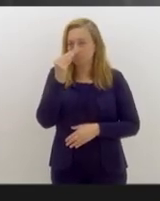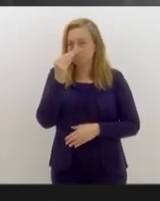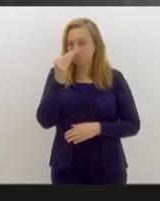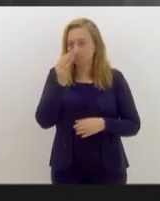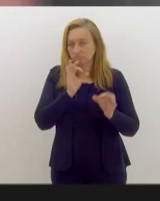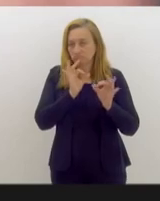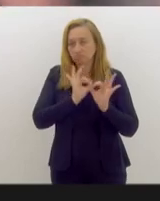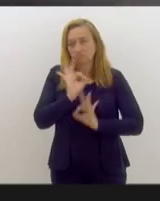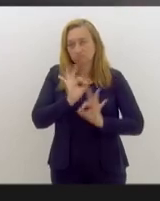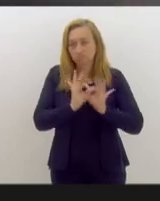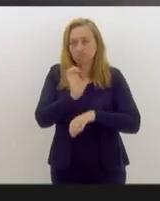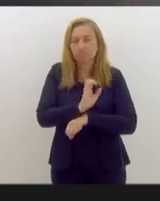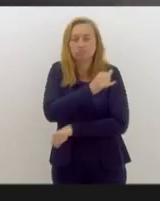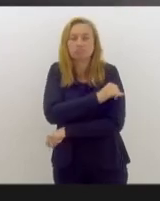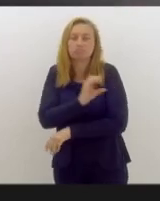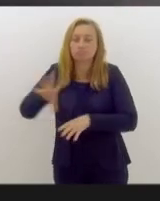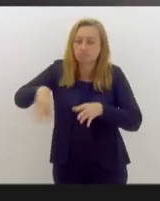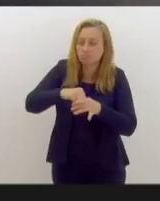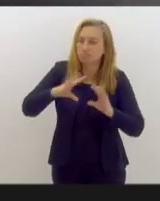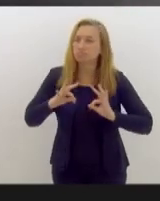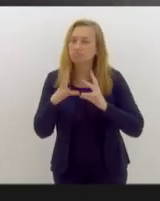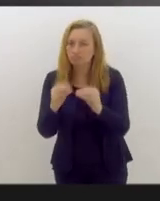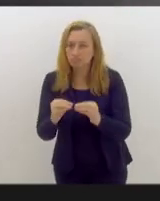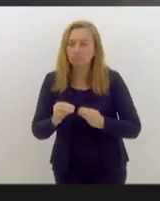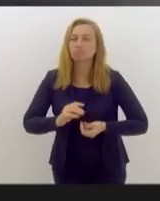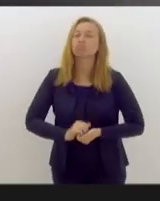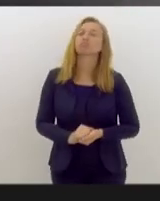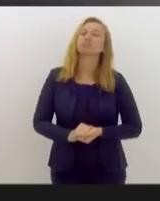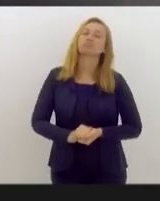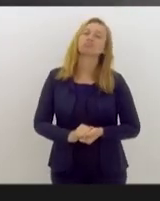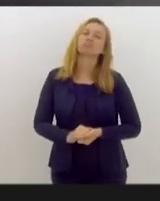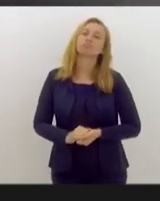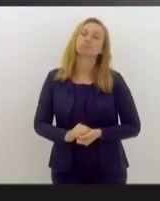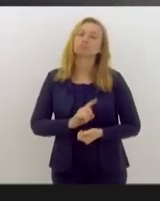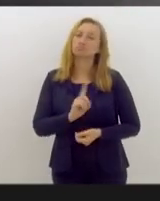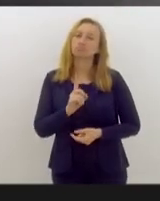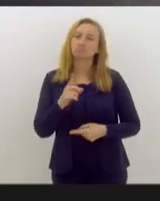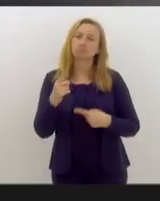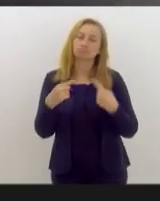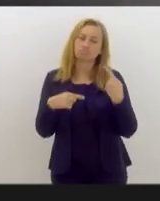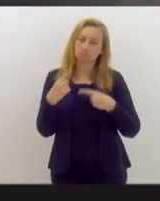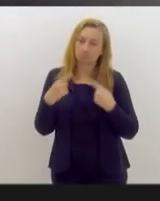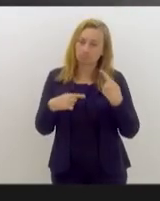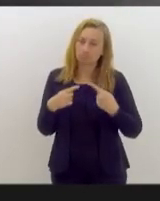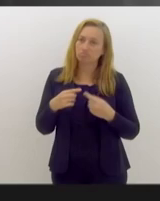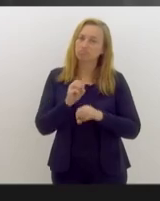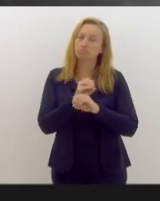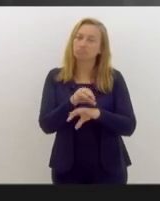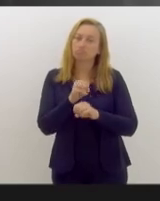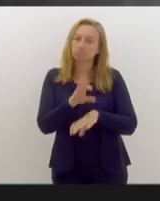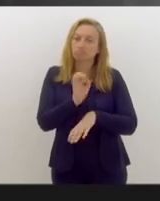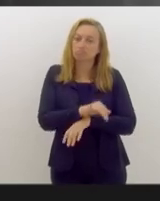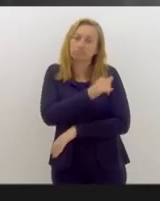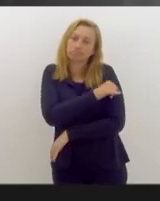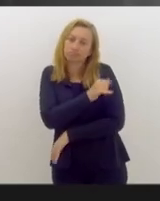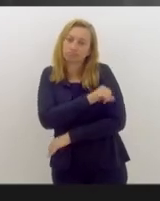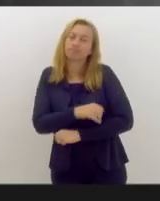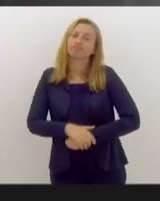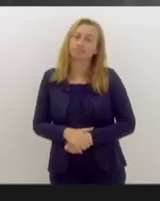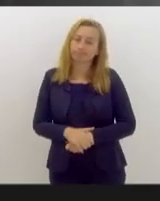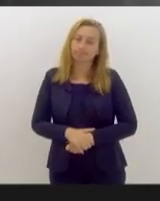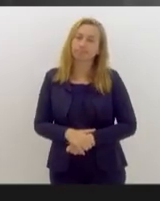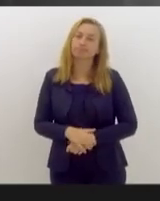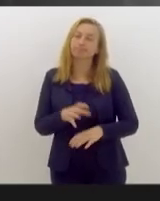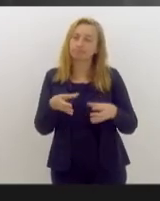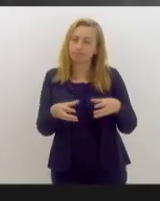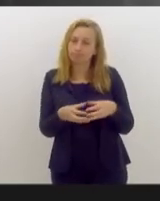assim, dentro desse conjunto de não política para a educação do Estado do Rio de Janeiro, eu acho que a Comissão